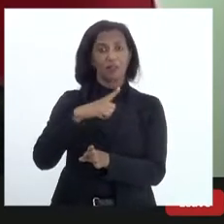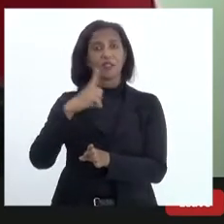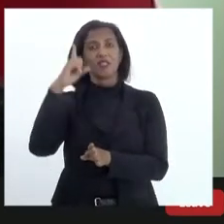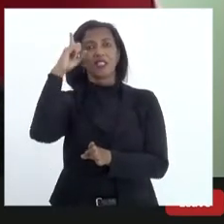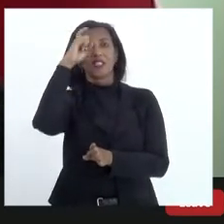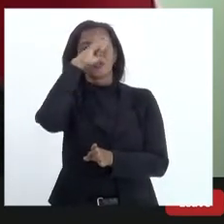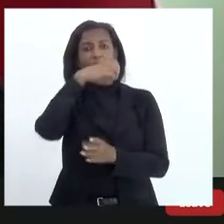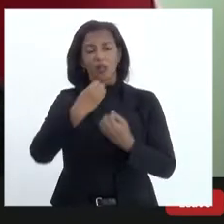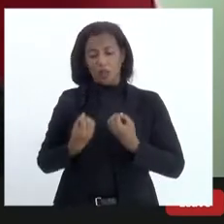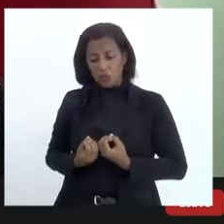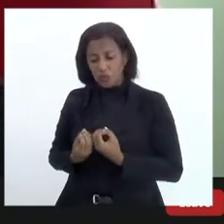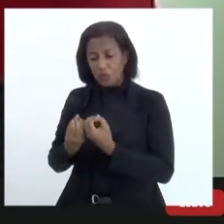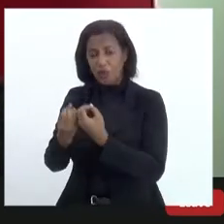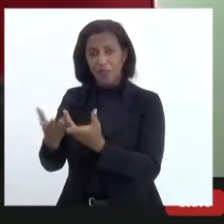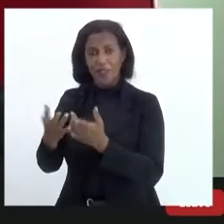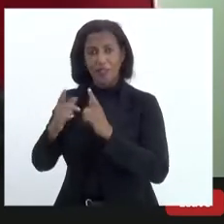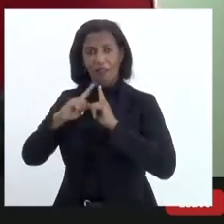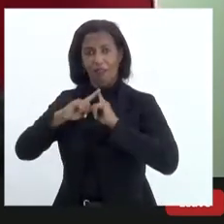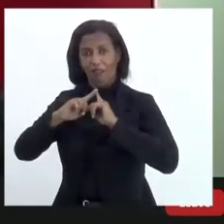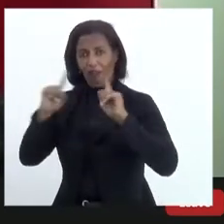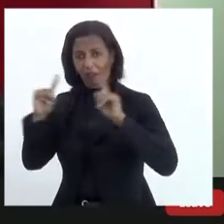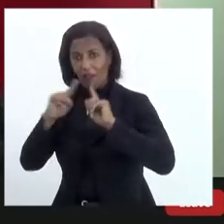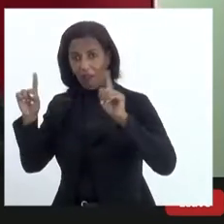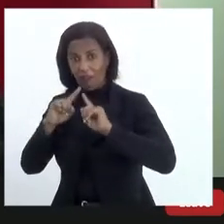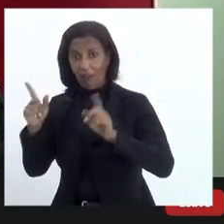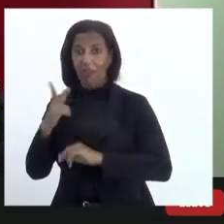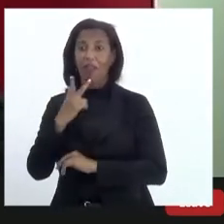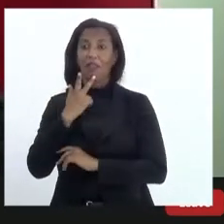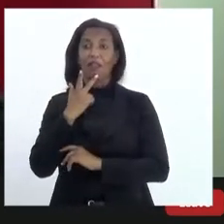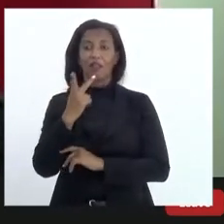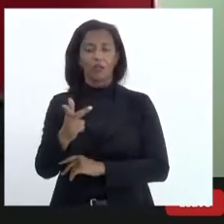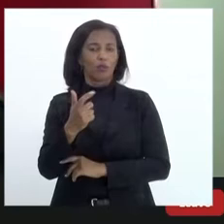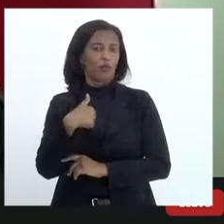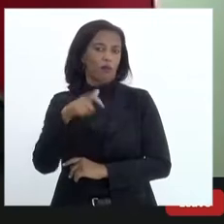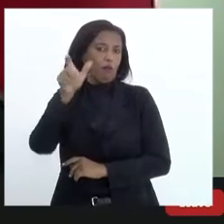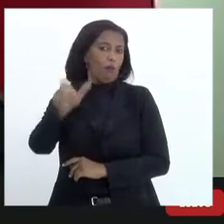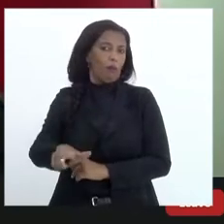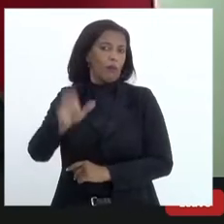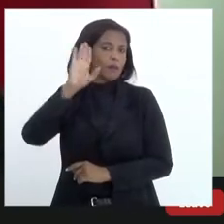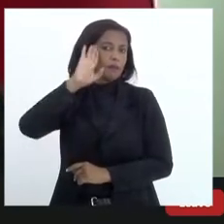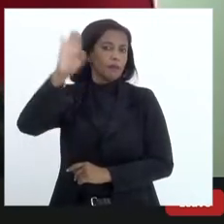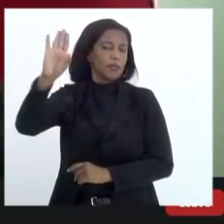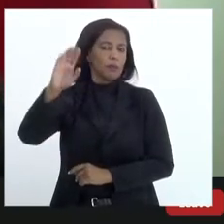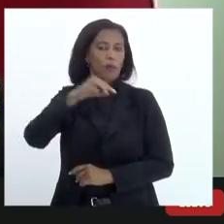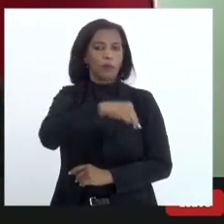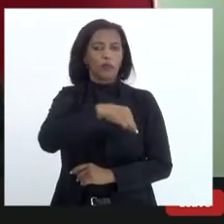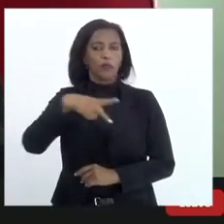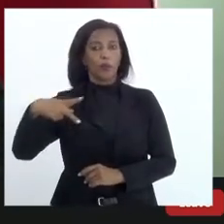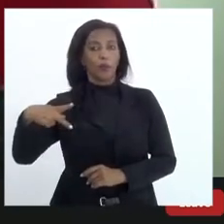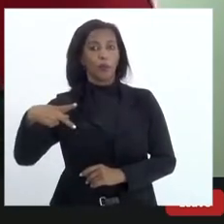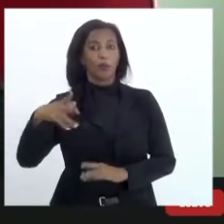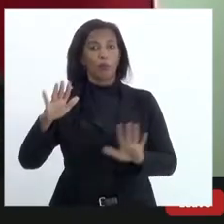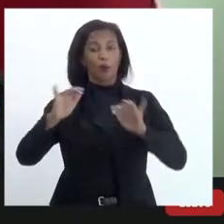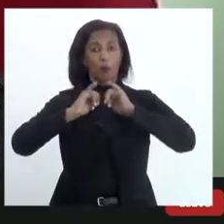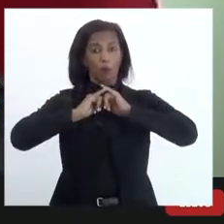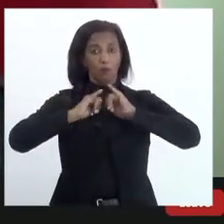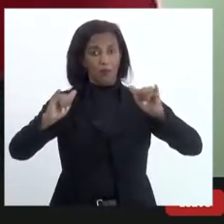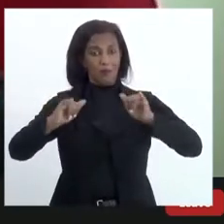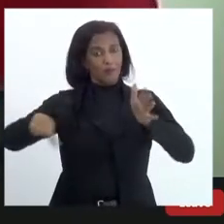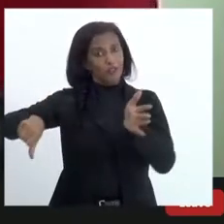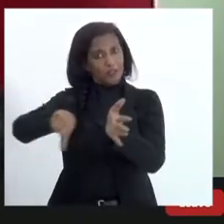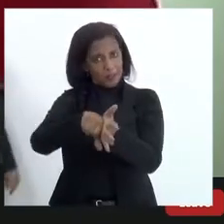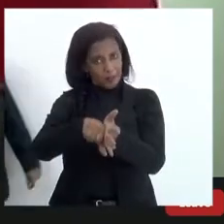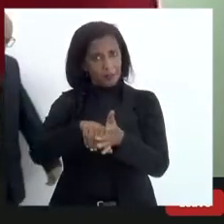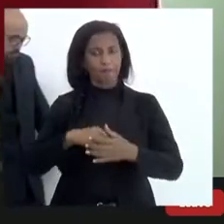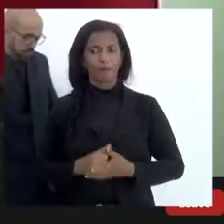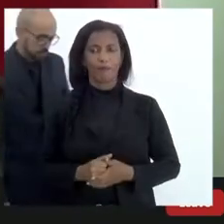dificuldade de oferecer a denúncia, e aí eu estou falando denúncia não como peça inicial do Ministério Público, mas como a notícia do crime,